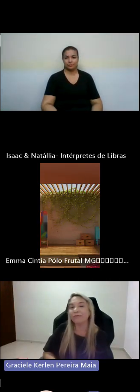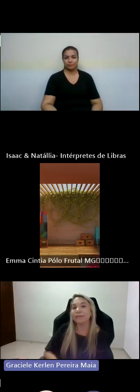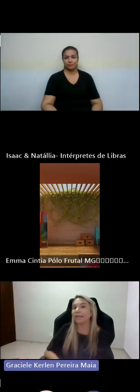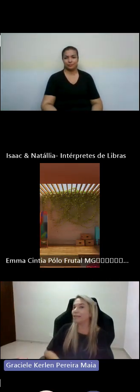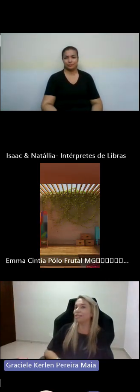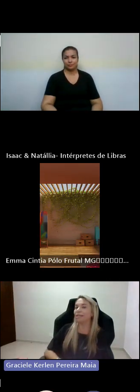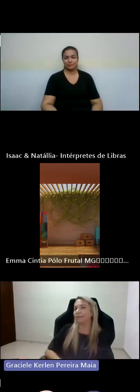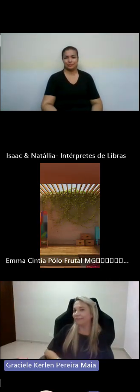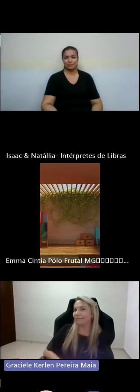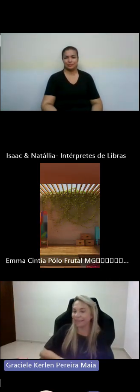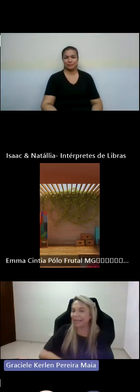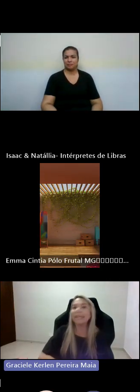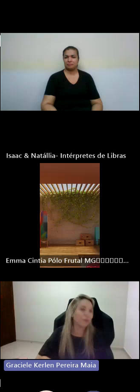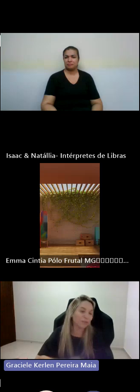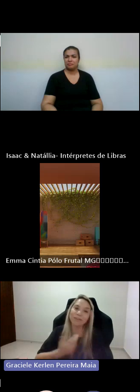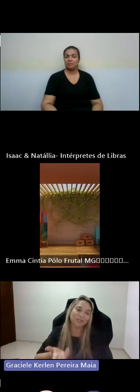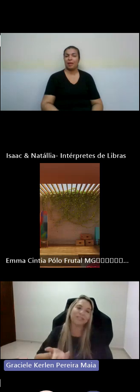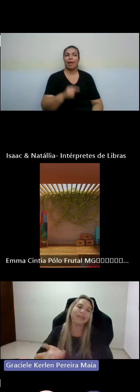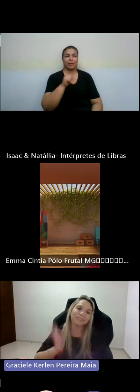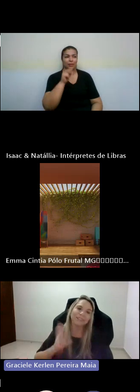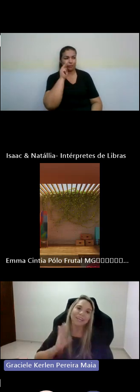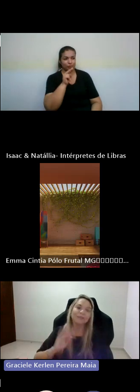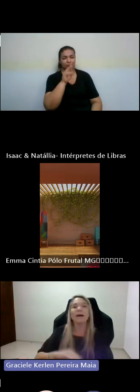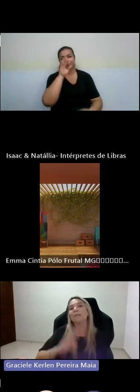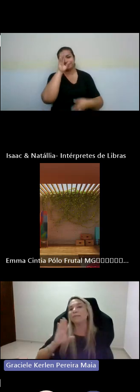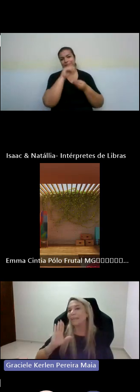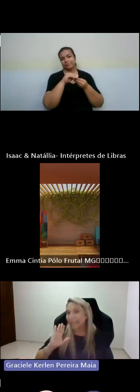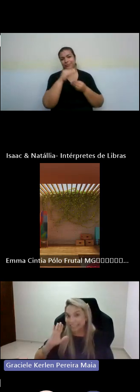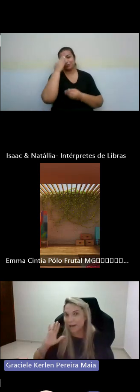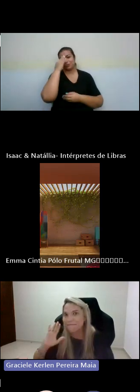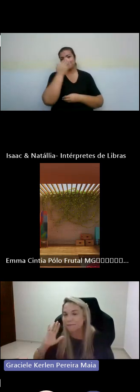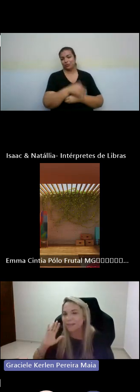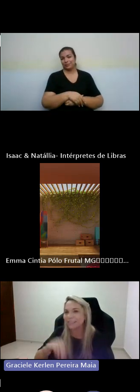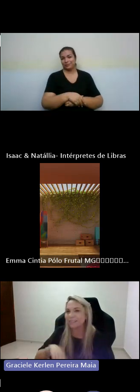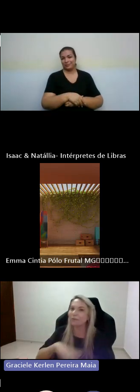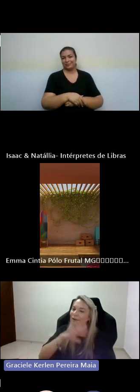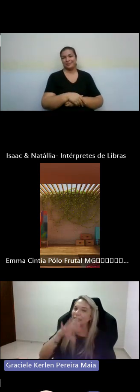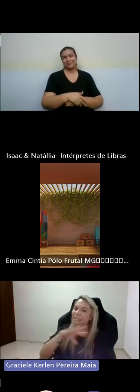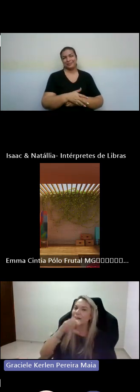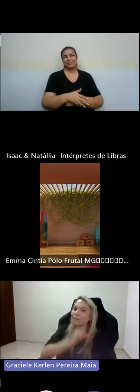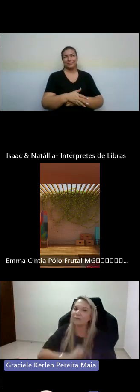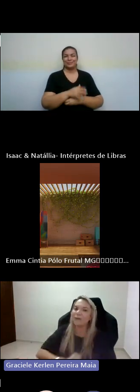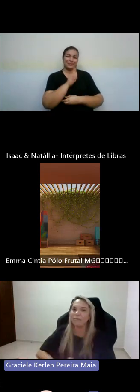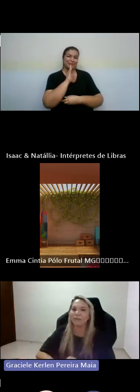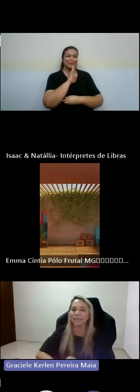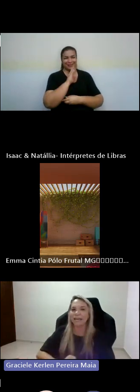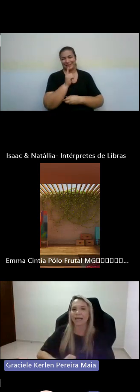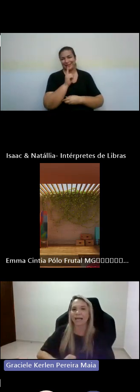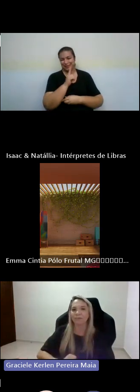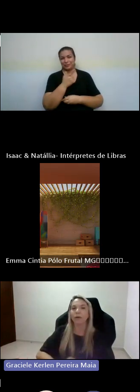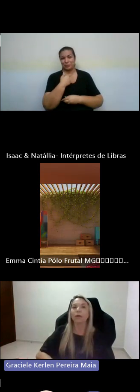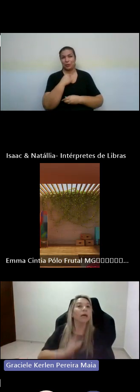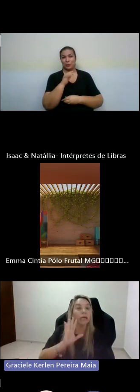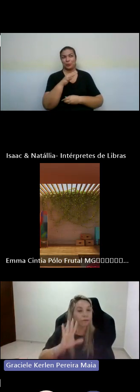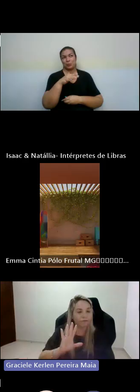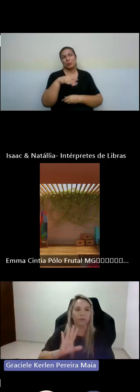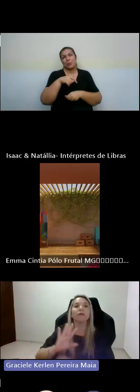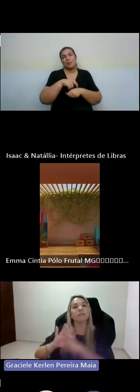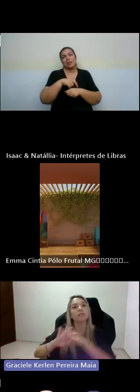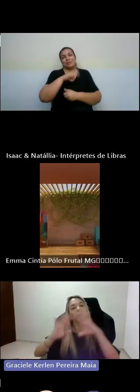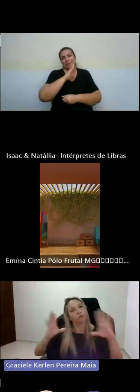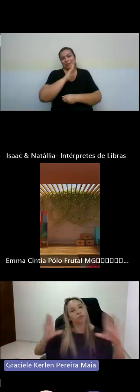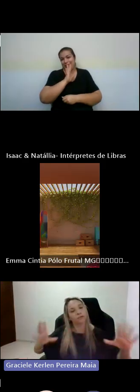Aí eu entendi o que a pessoa quis dizer. Não era muito agradável, né? Então, a situação não era muito agradável.